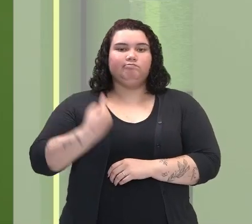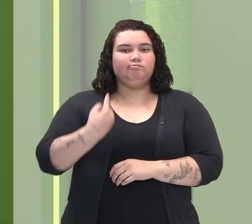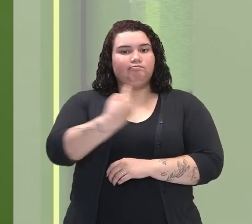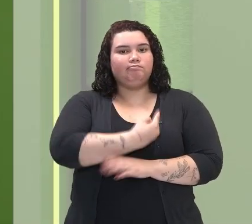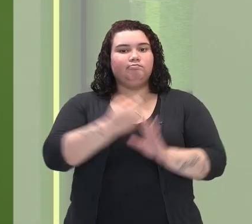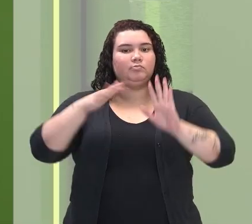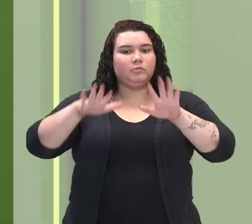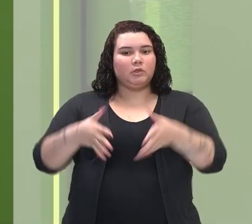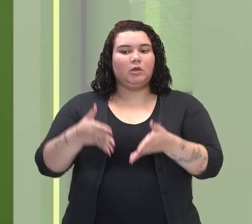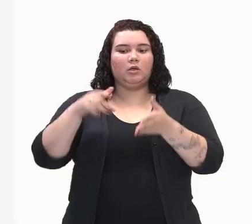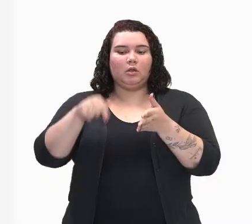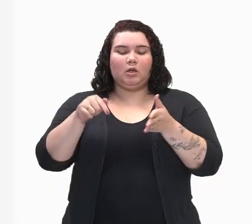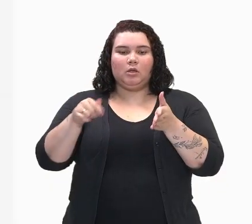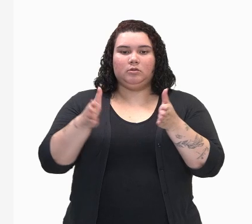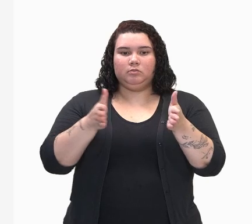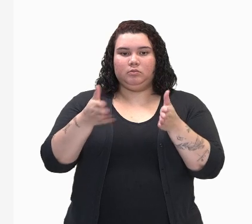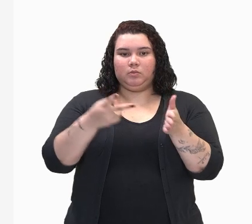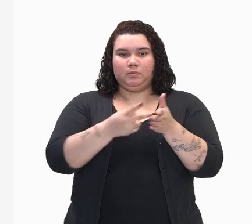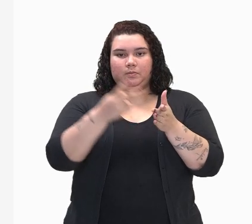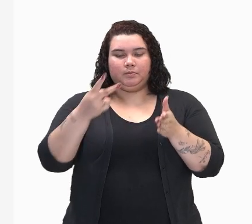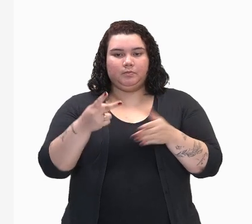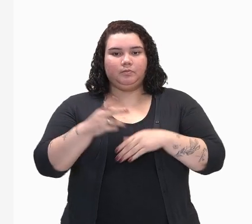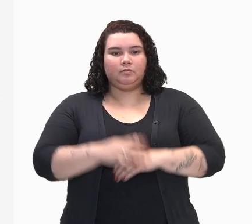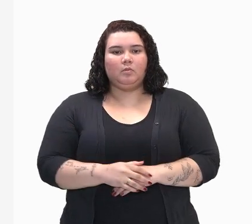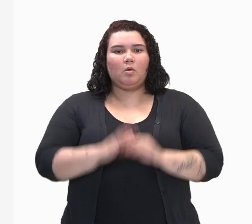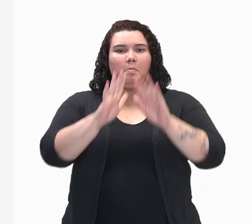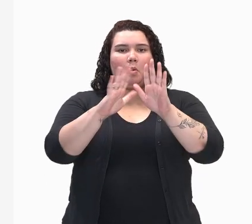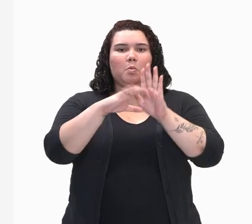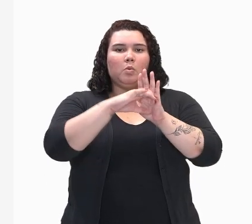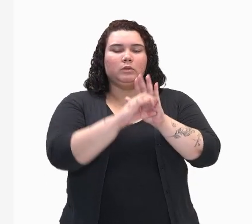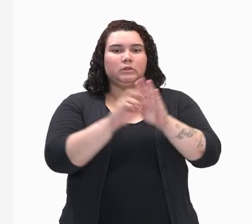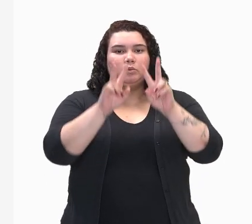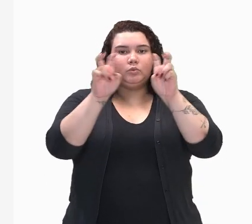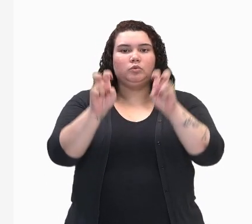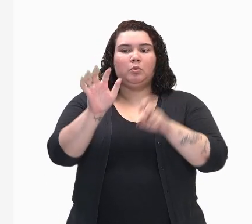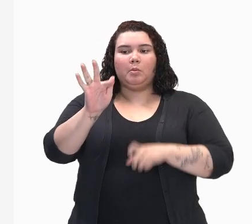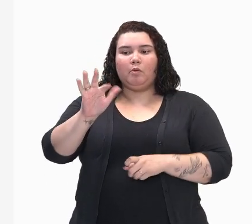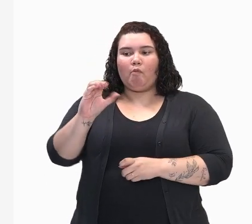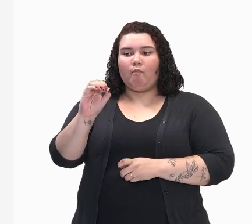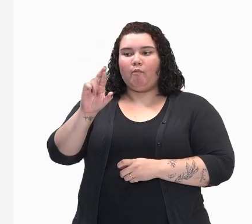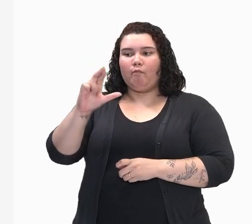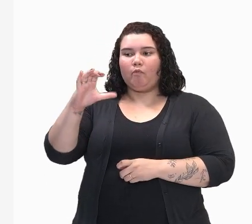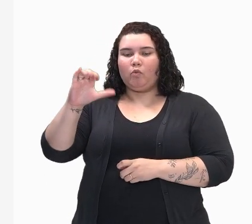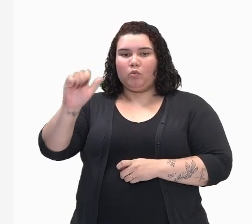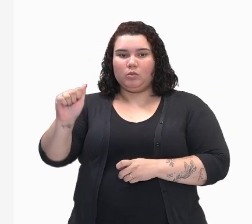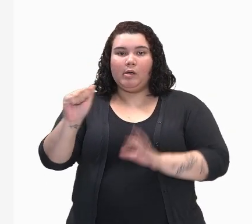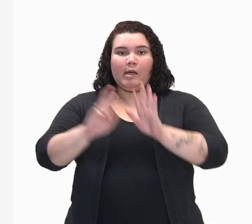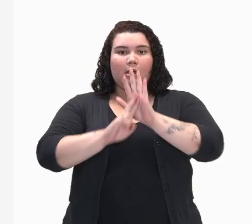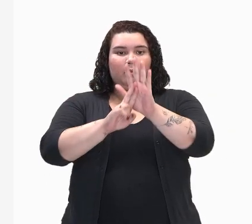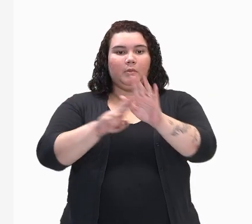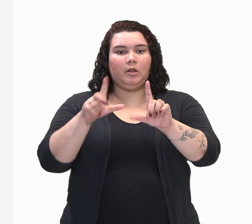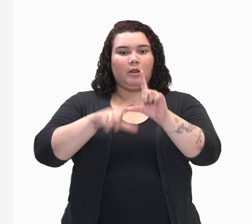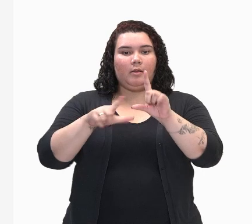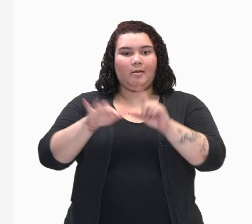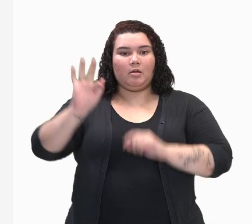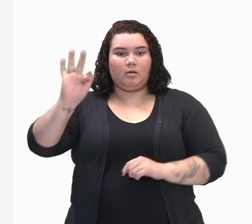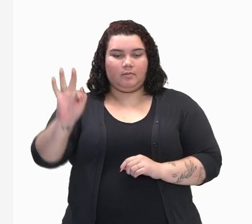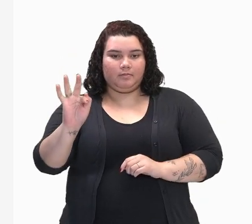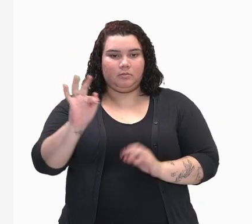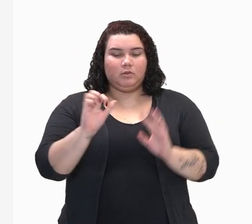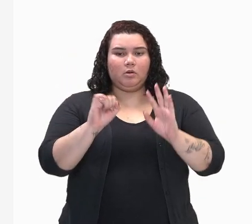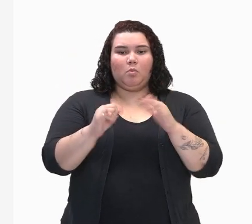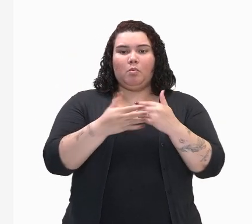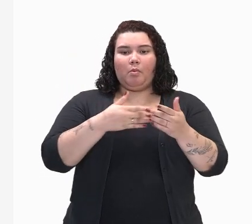vimos nessa unidade. Vamos lá começar com o conceito de força. Qualquer agente capaz de produzir